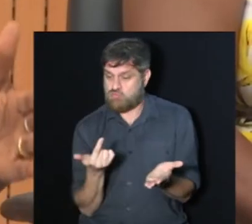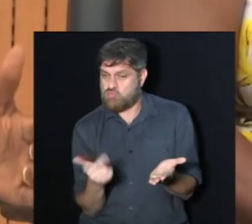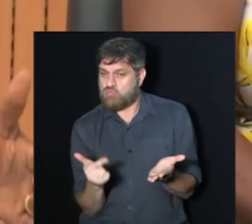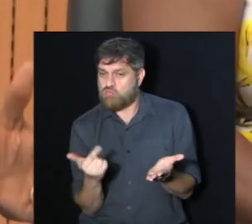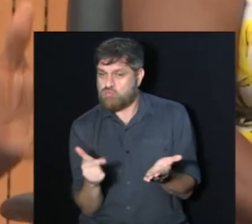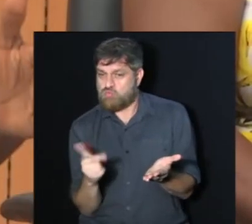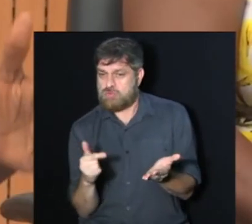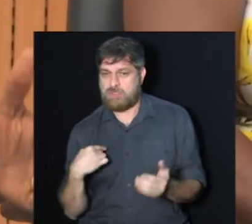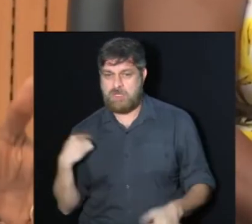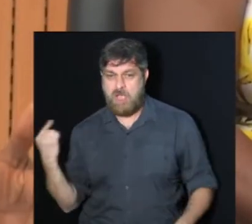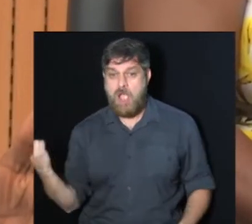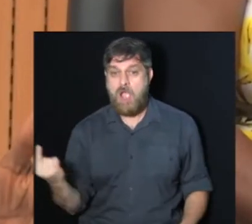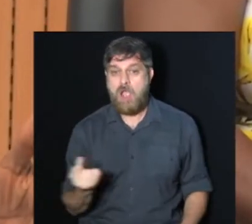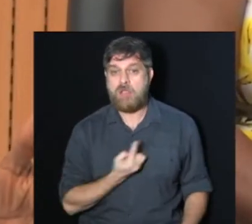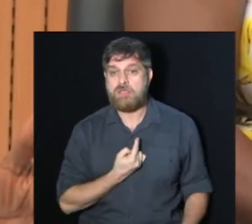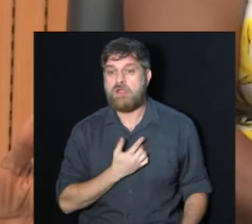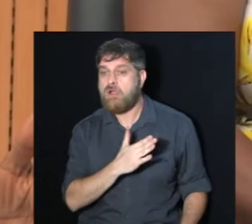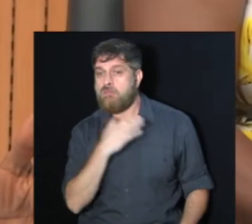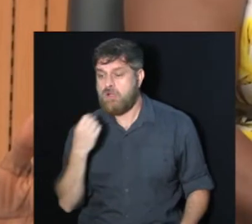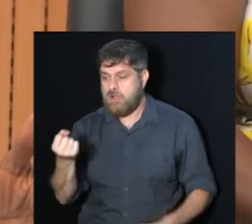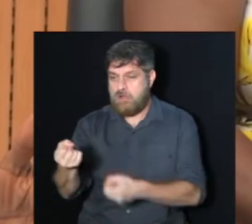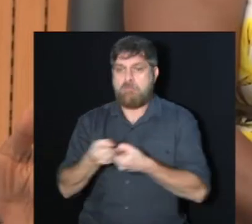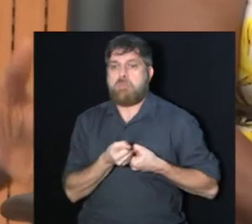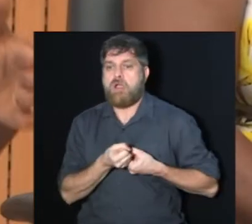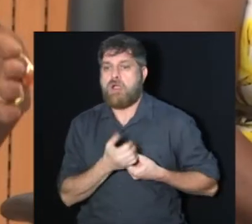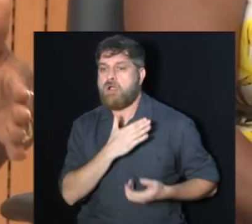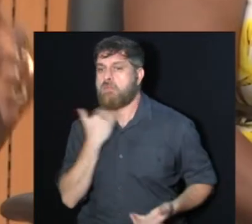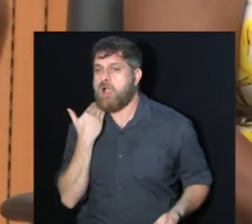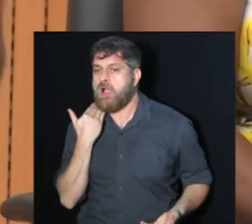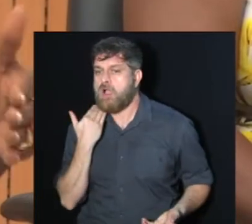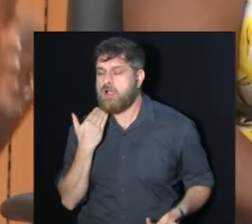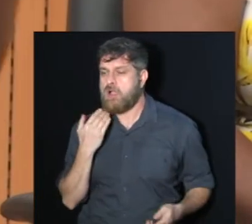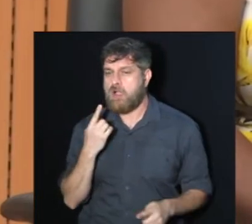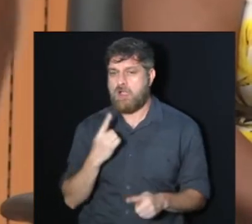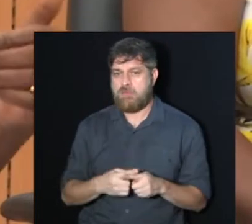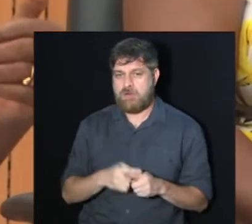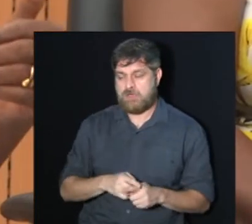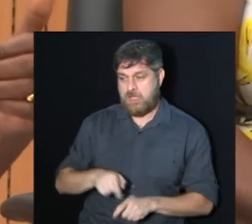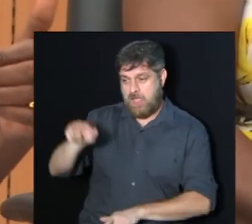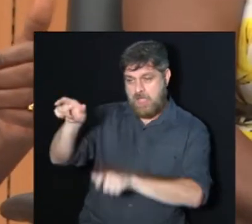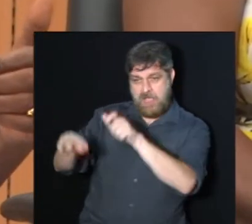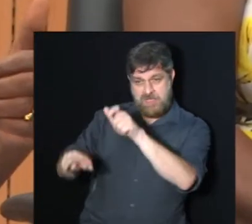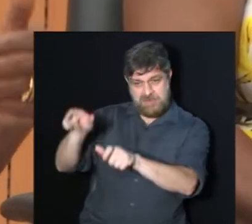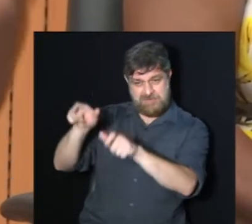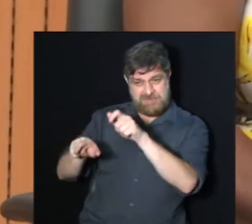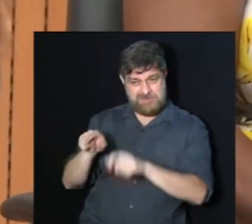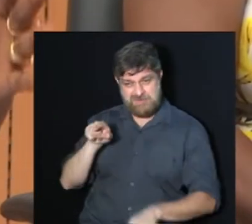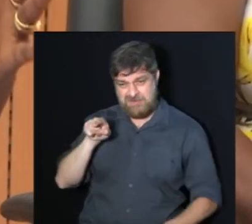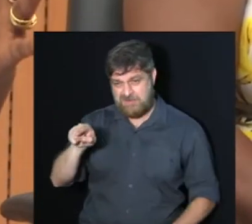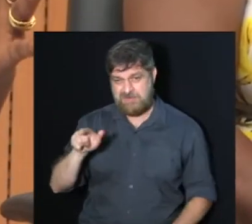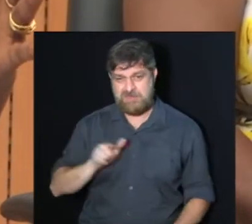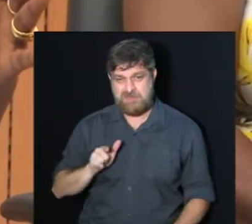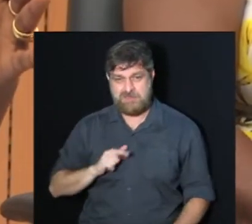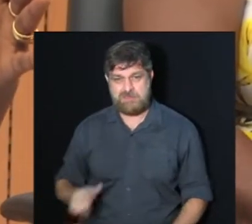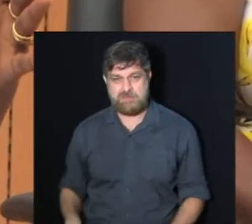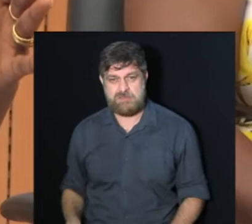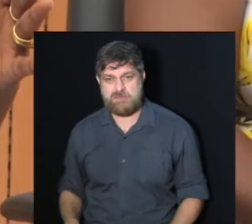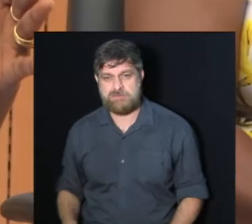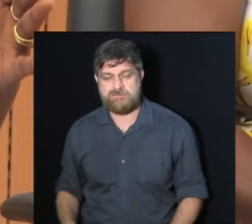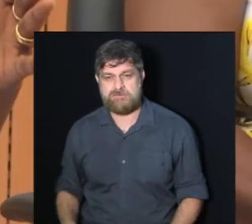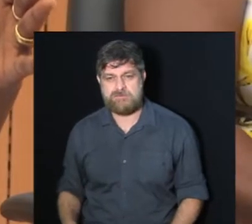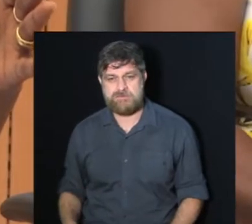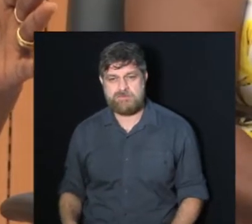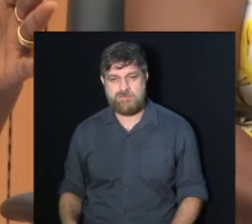vamos ser mortos, porque aqueles que eram que entrou num caminho